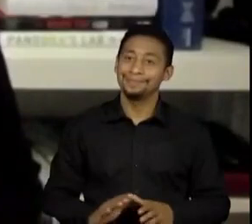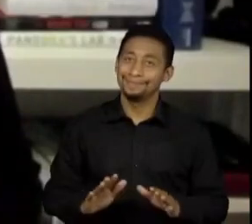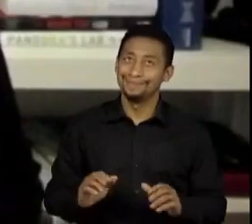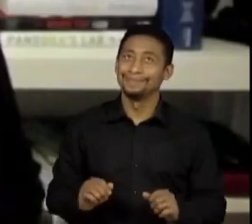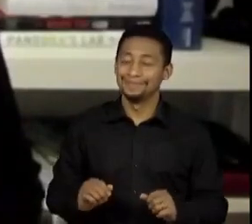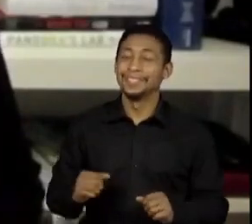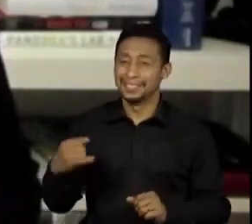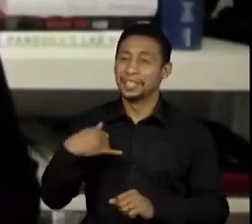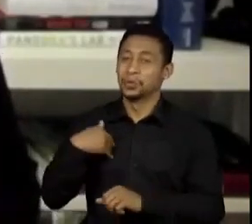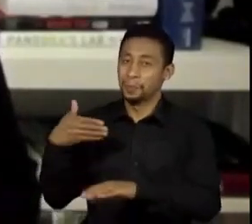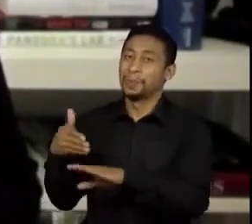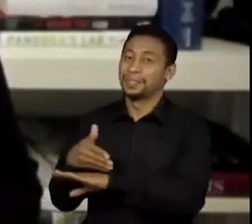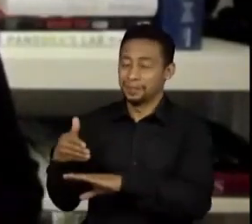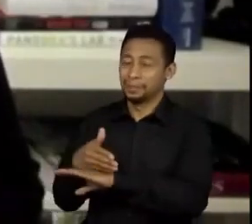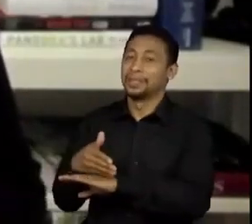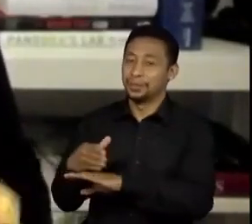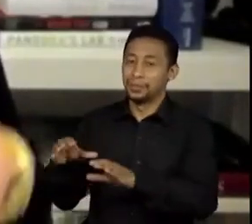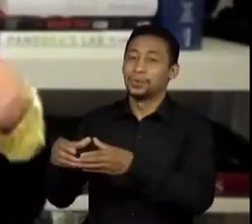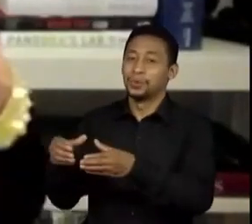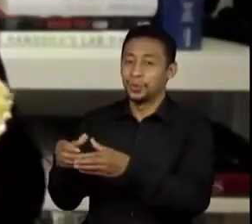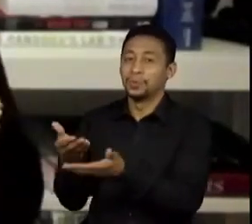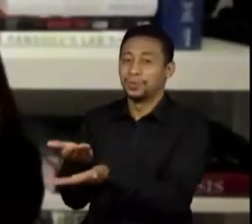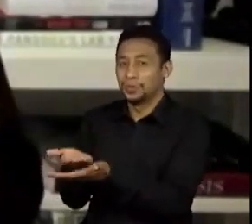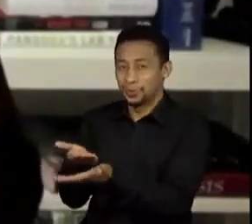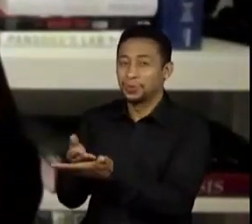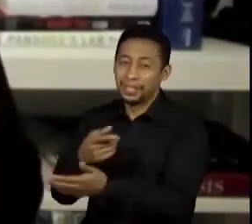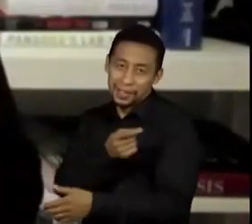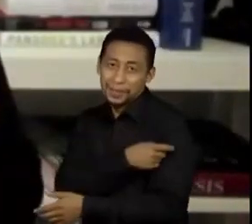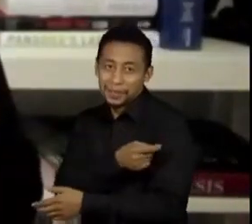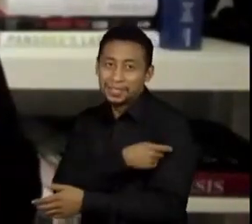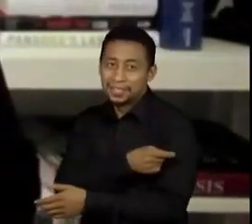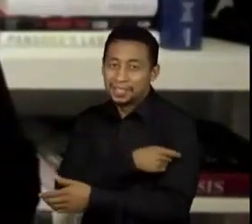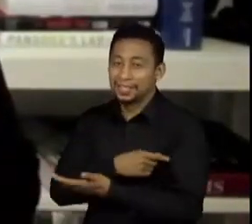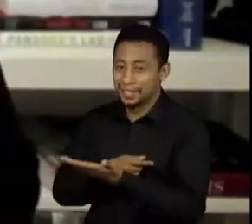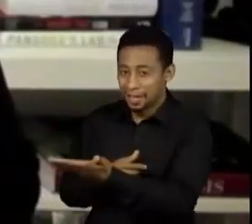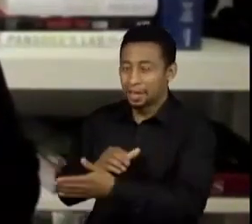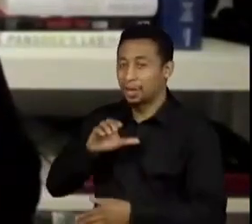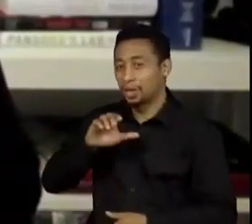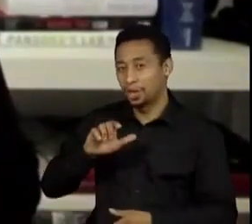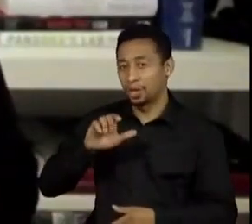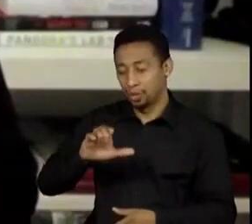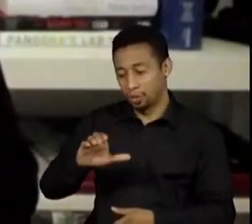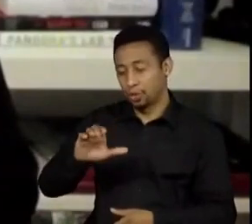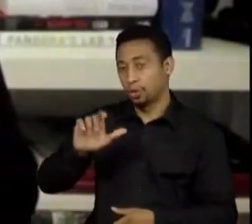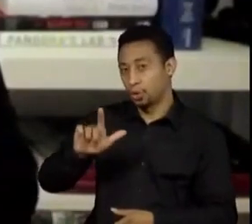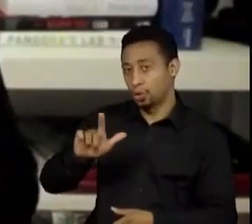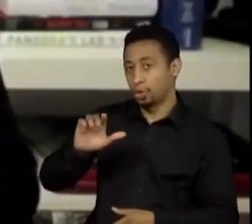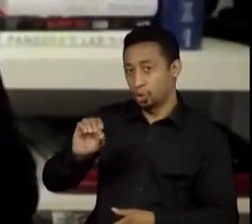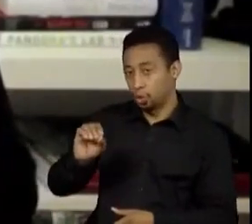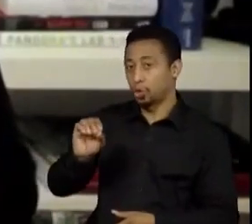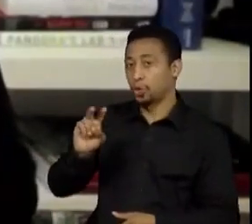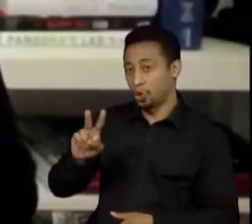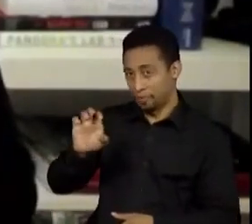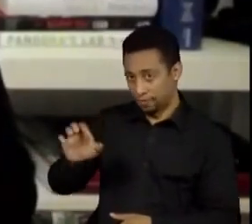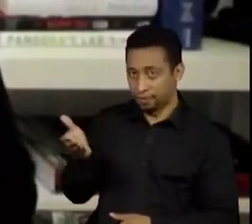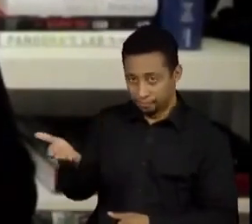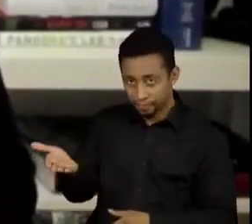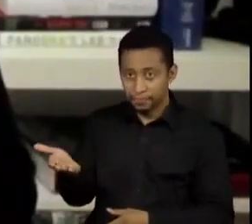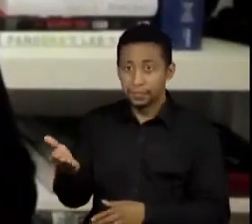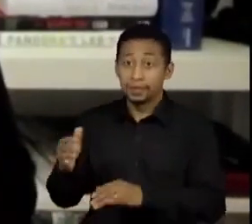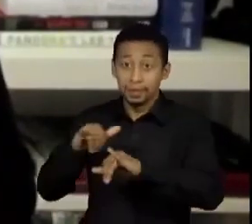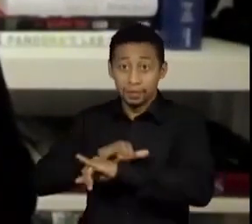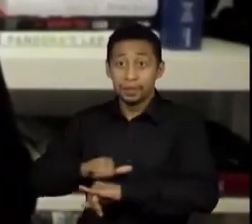Sim, a Clover, ela provou eficácia agora, nas últimas 2 semanas, e os resultados